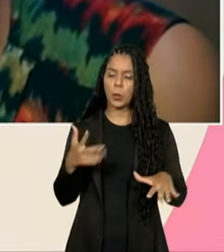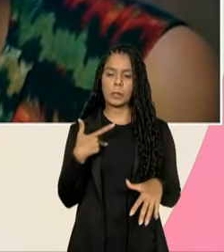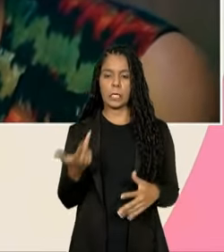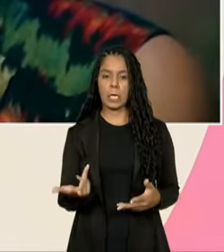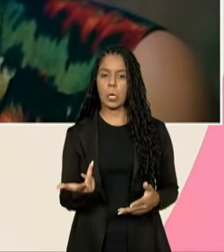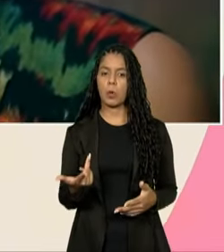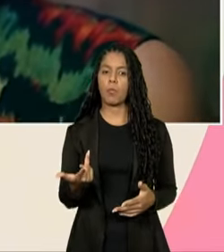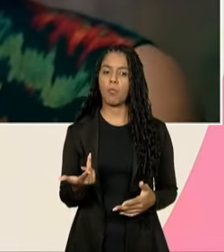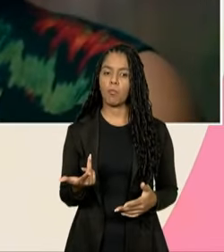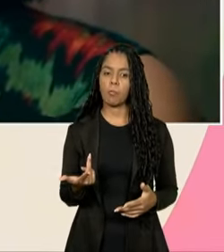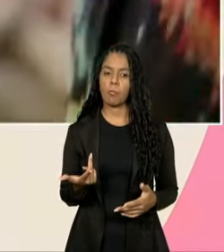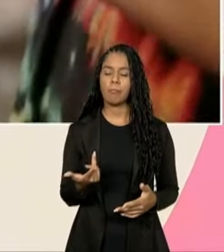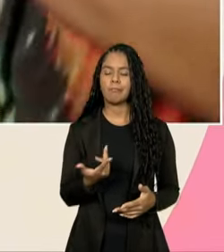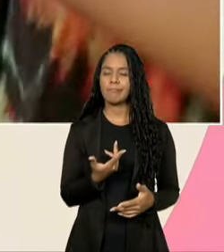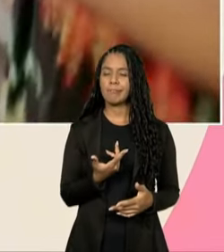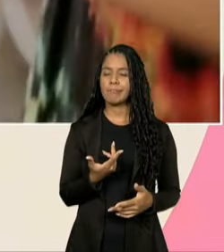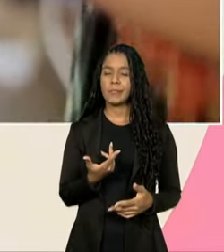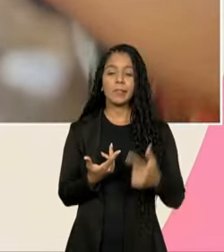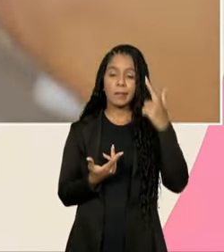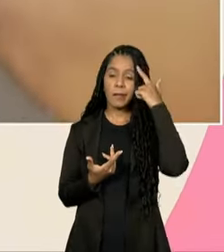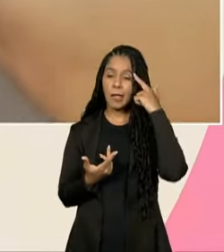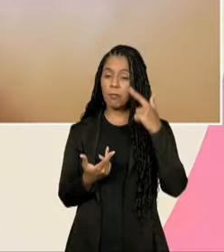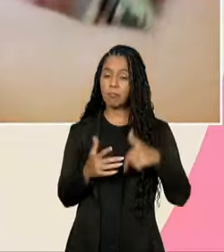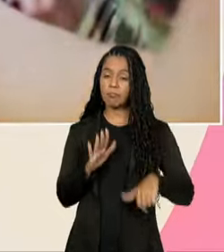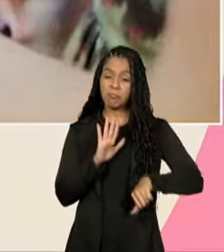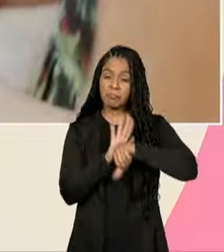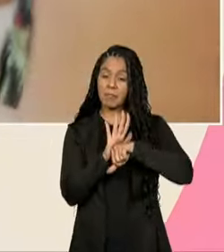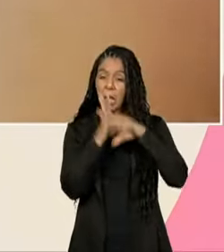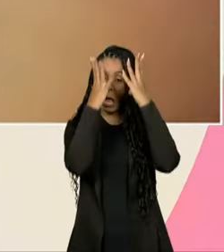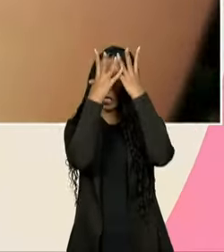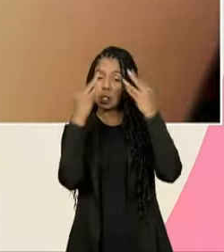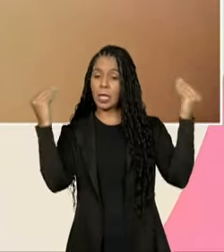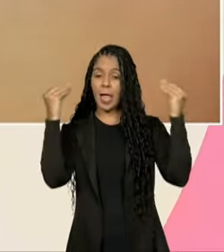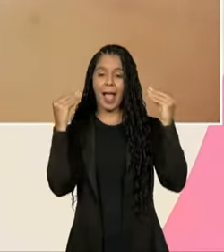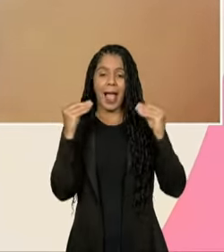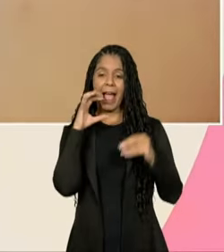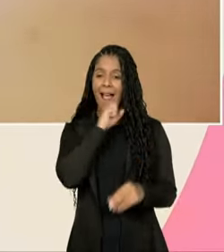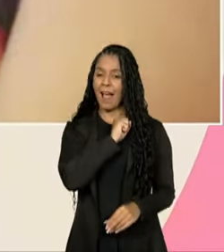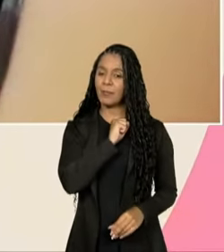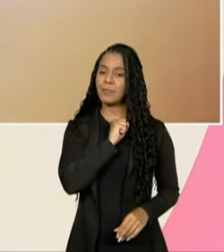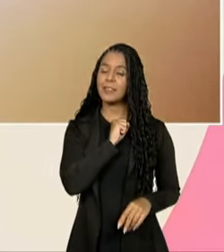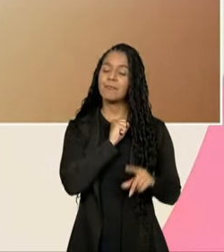ficasse esquecido muito rapidamente,